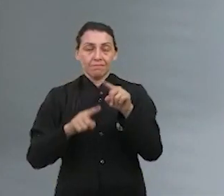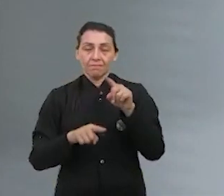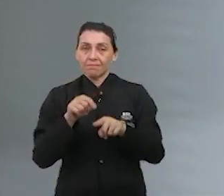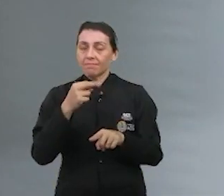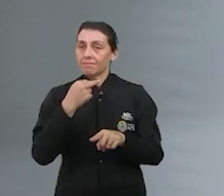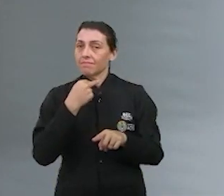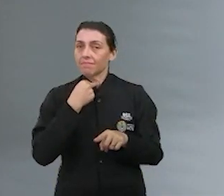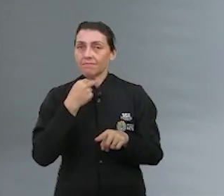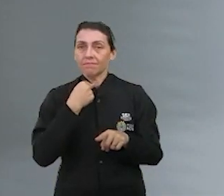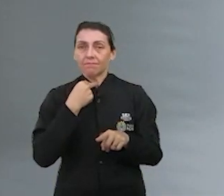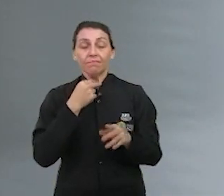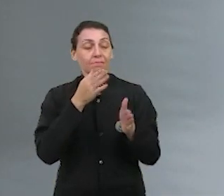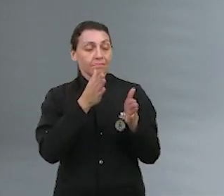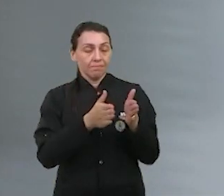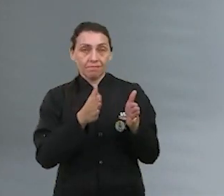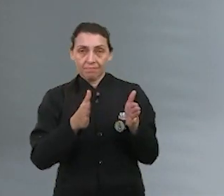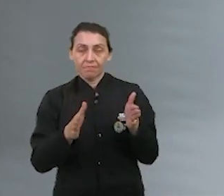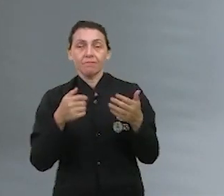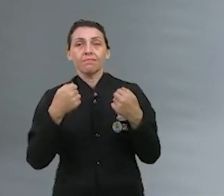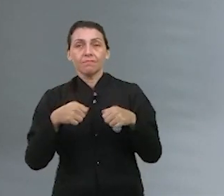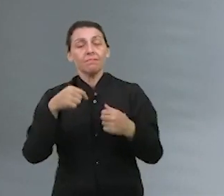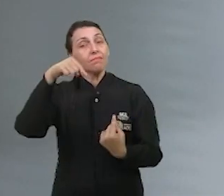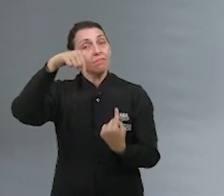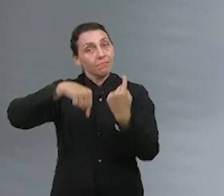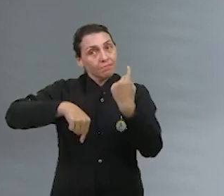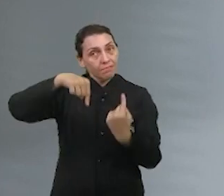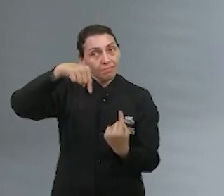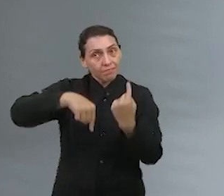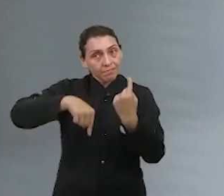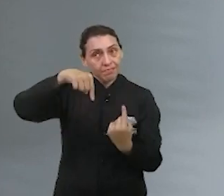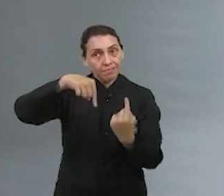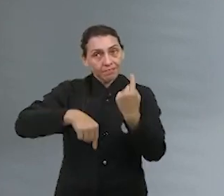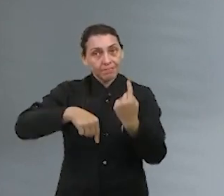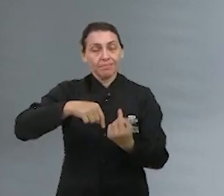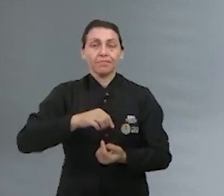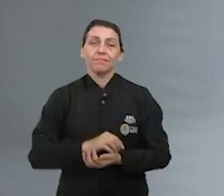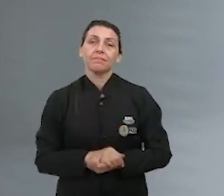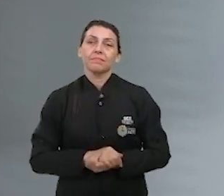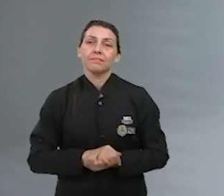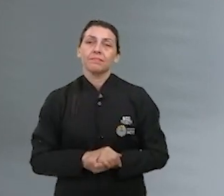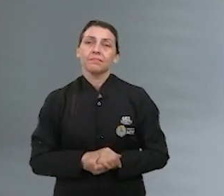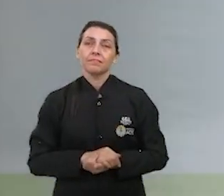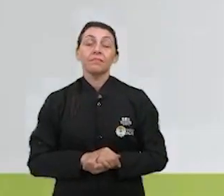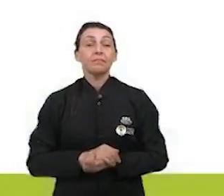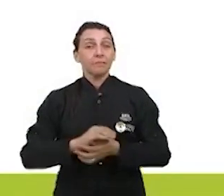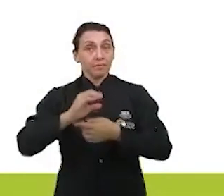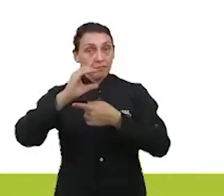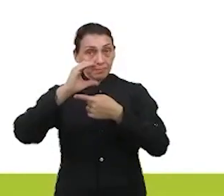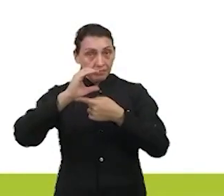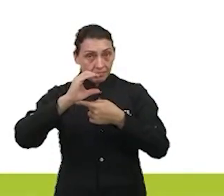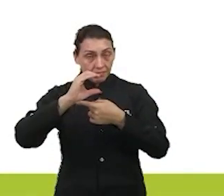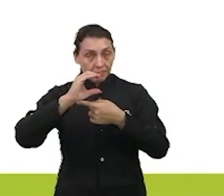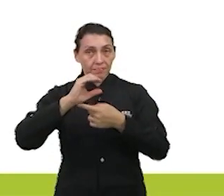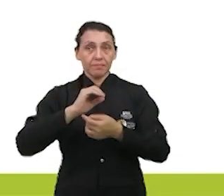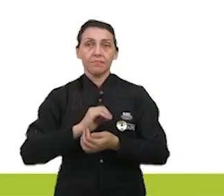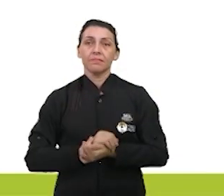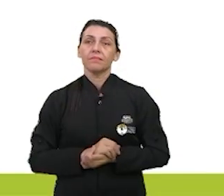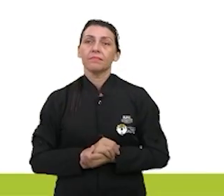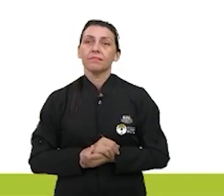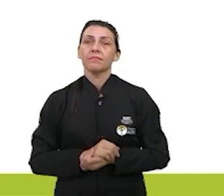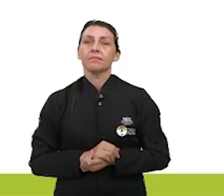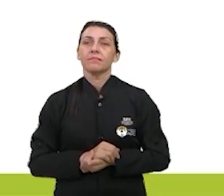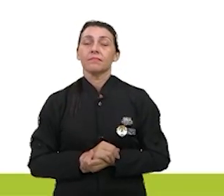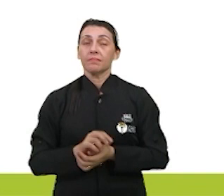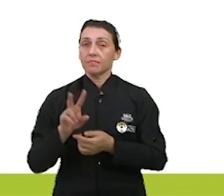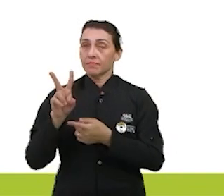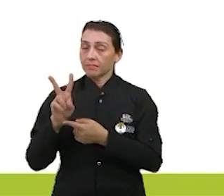pode estar em série, ele tem que estar o voltímetro em paralelo. Na C, ele fala o quê?